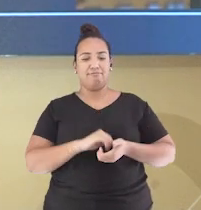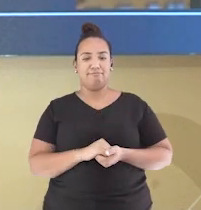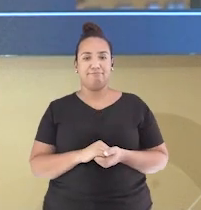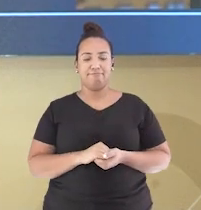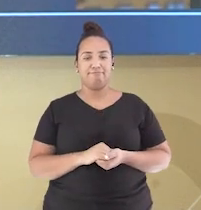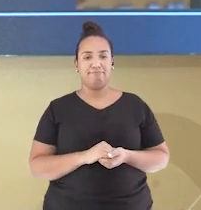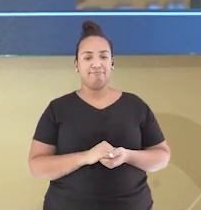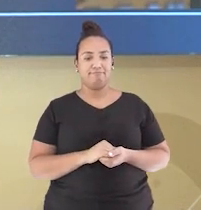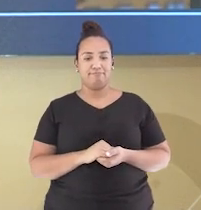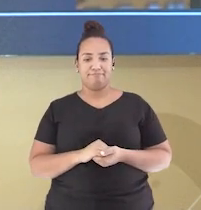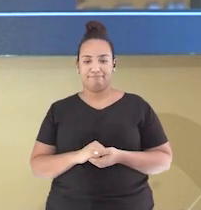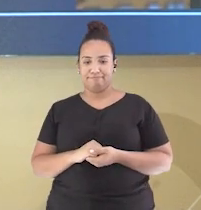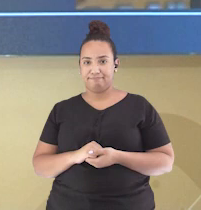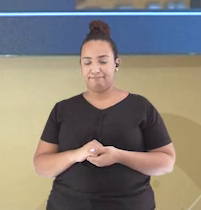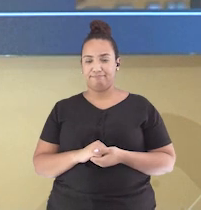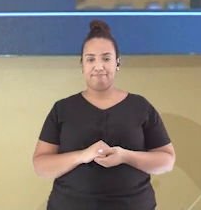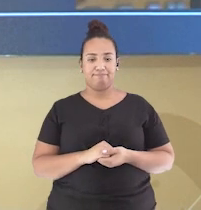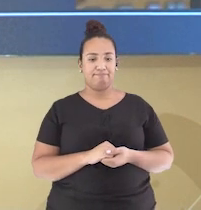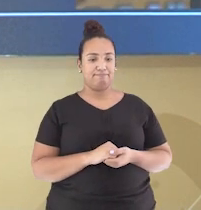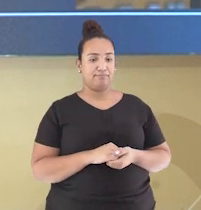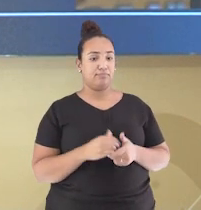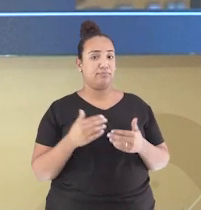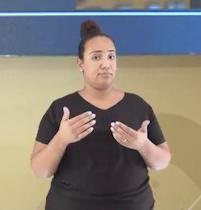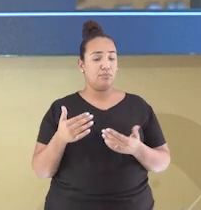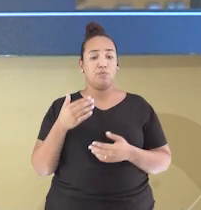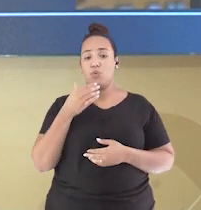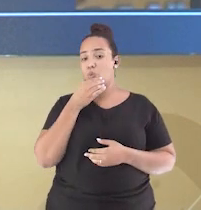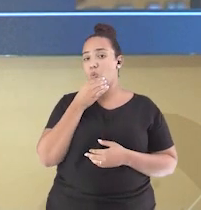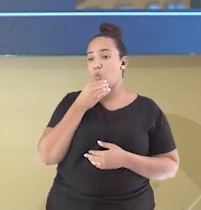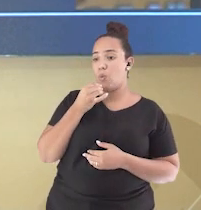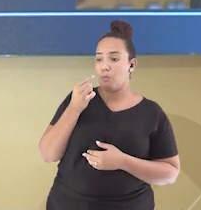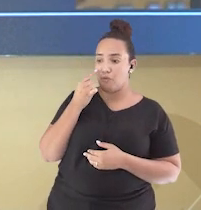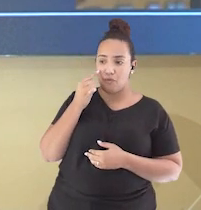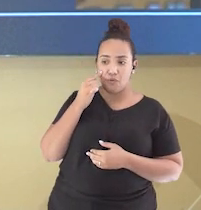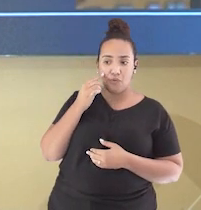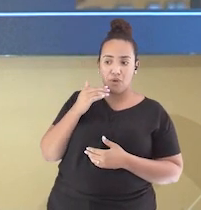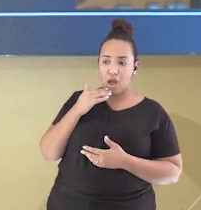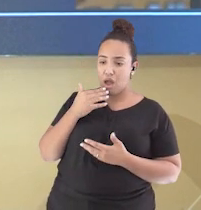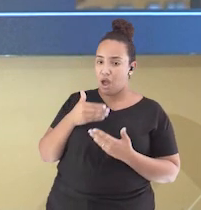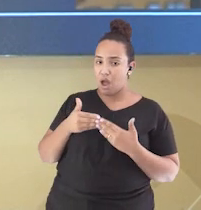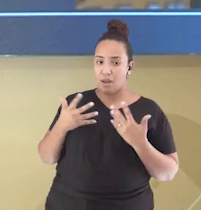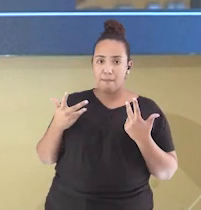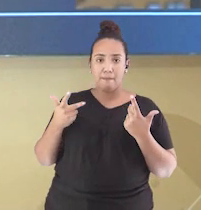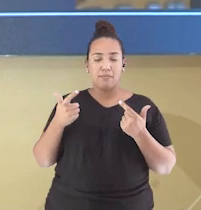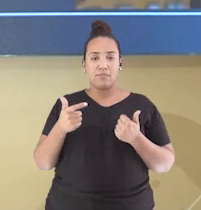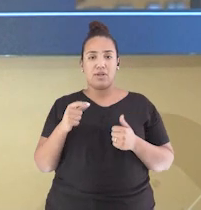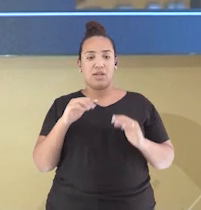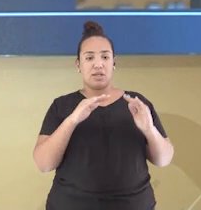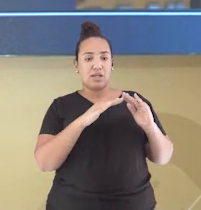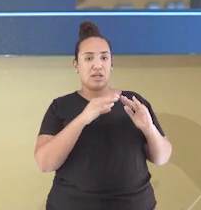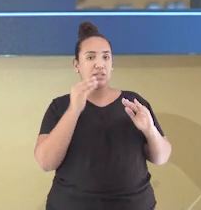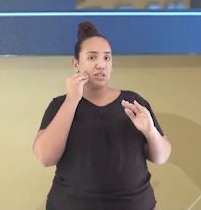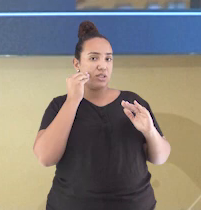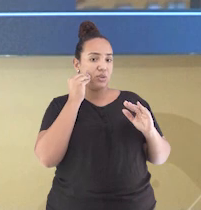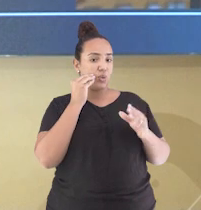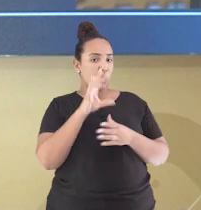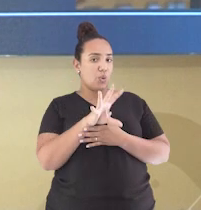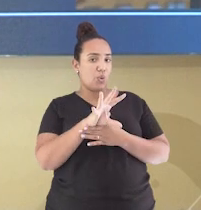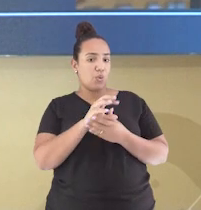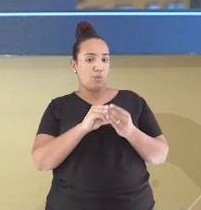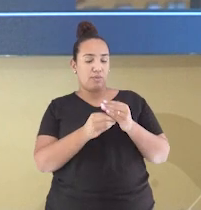dando esse efeito. Quando ouviu esse som, W.C. Handy ficou tão maravilhado que quando chegou em casa